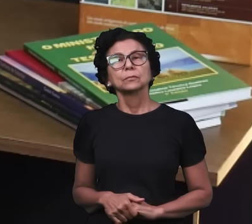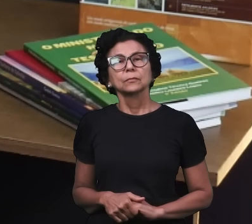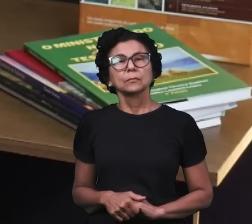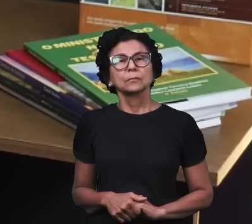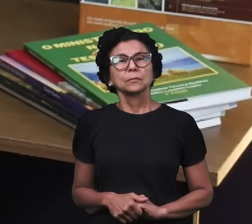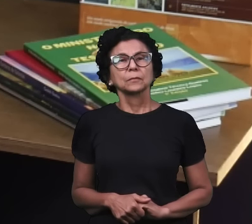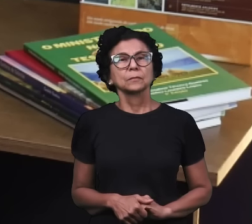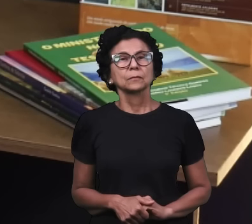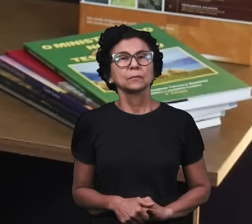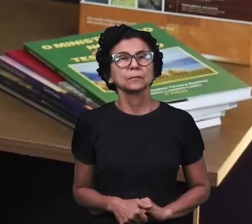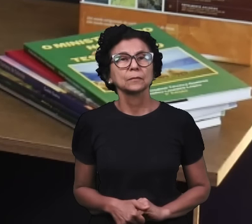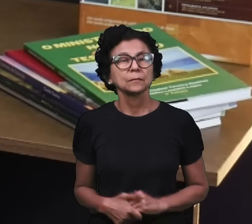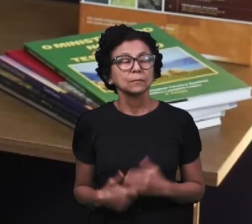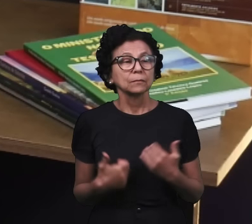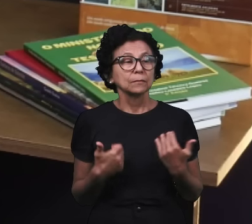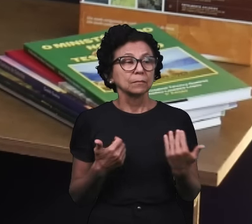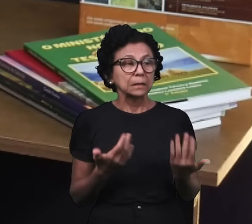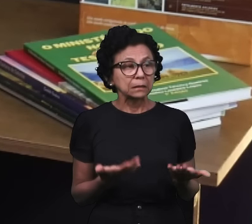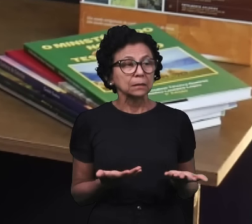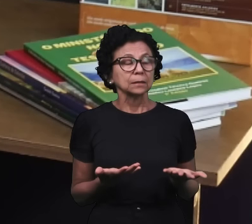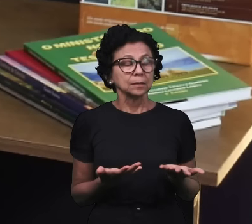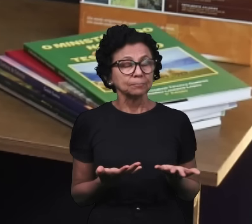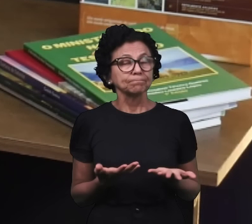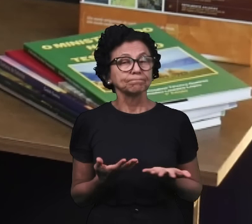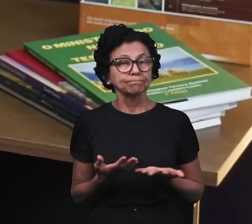porque a experiência